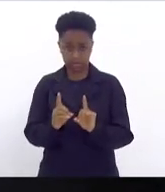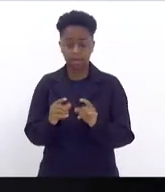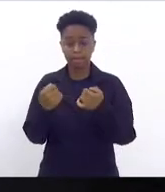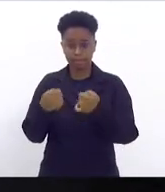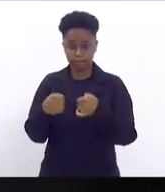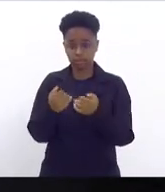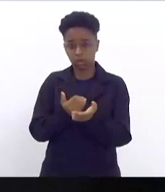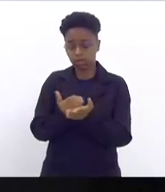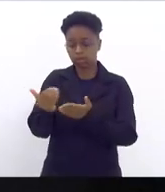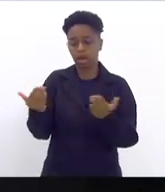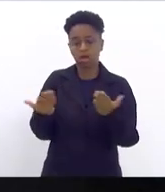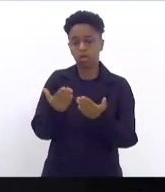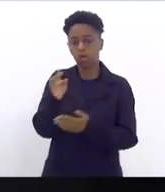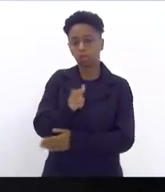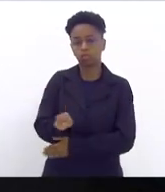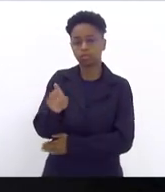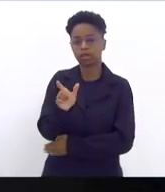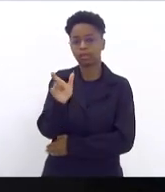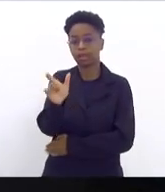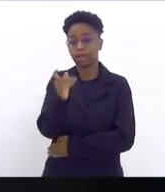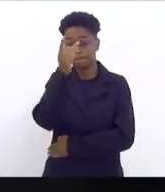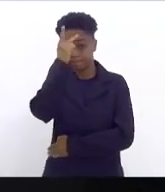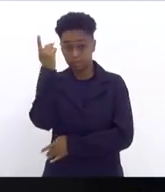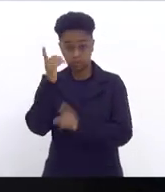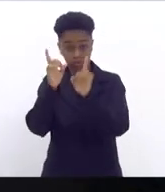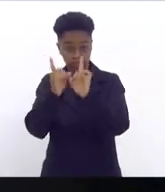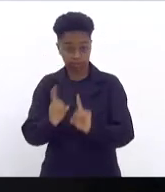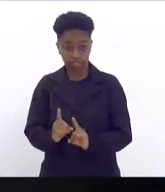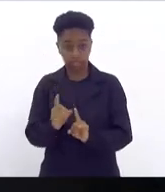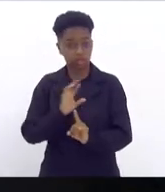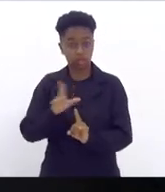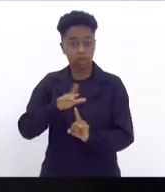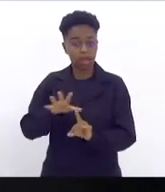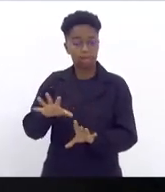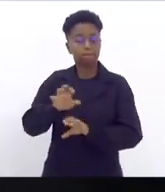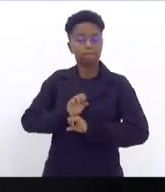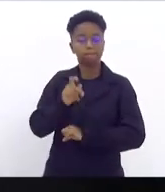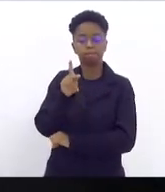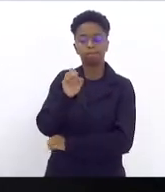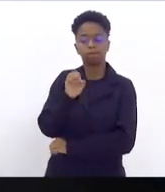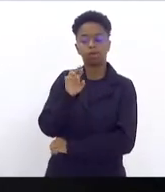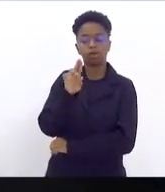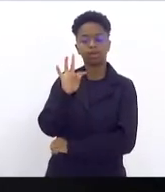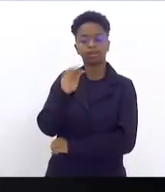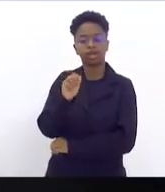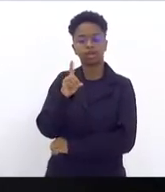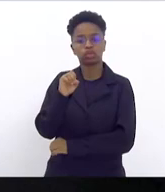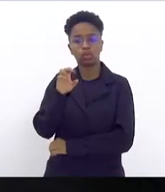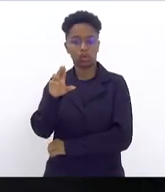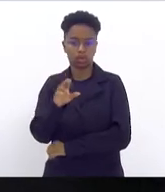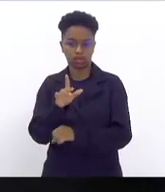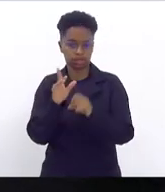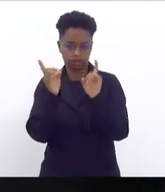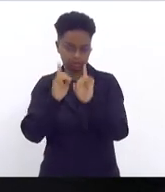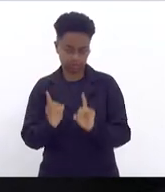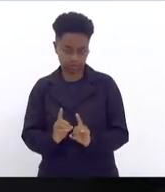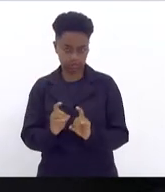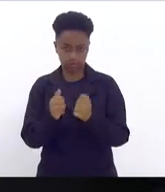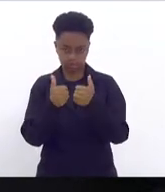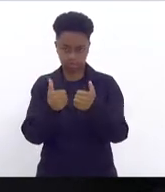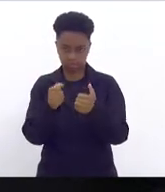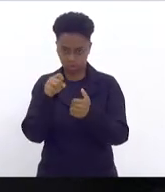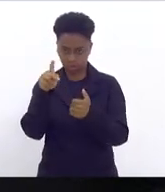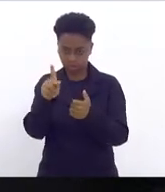adotemos a partir de agora o termo pessoa com deficiência ao invés de portador da deficiência XYZ. Se vossa